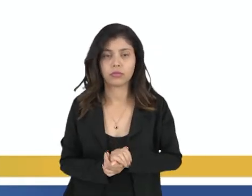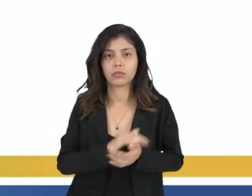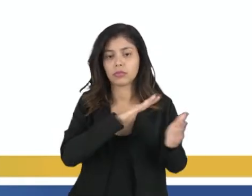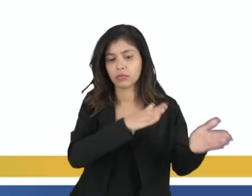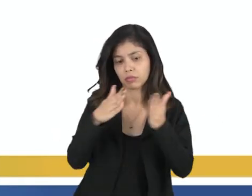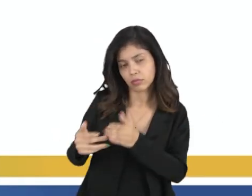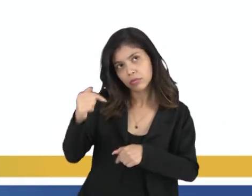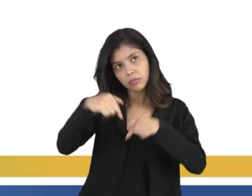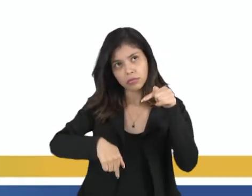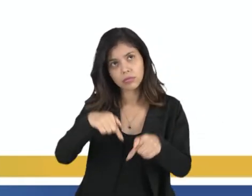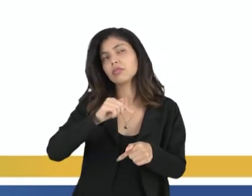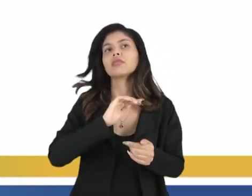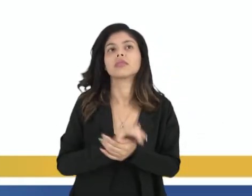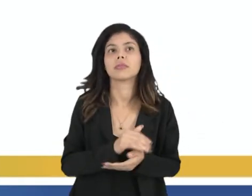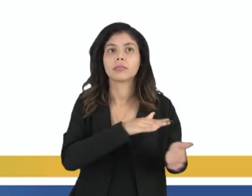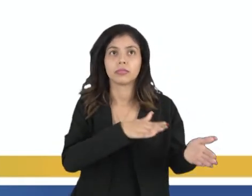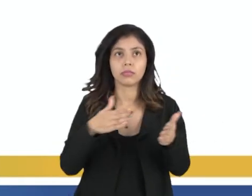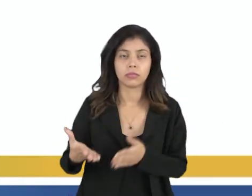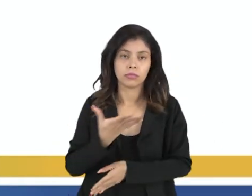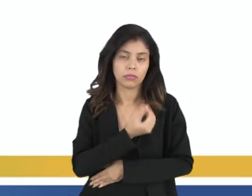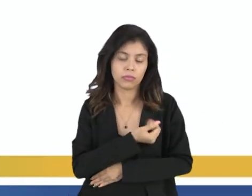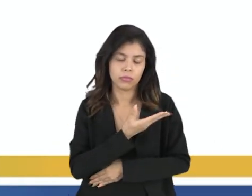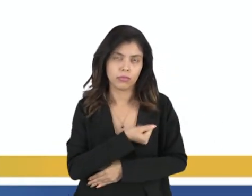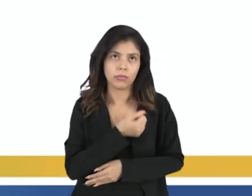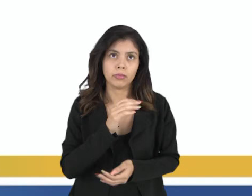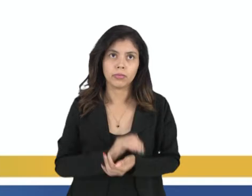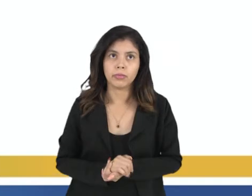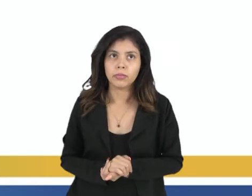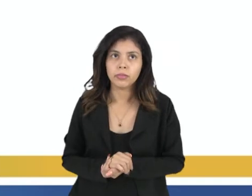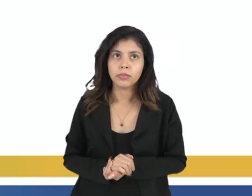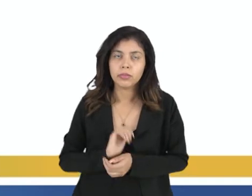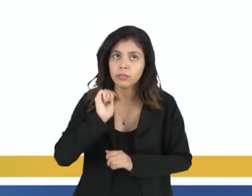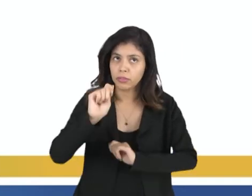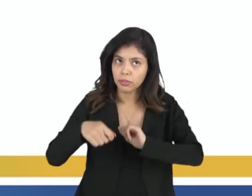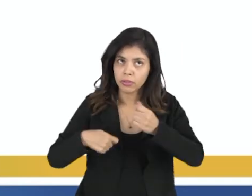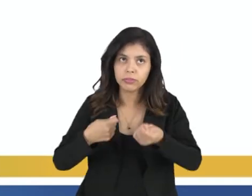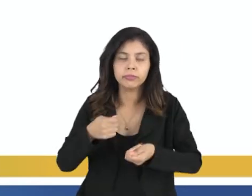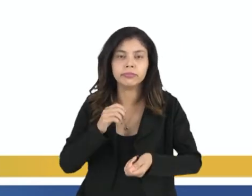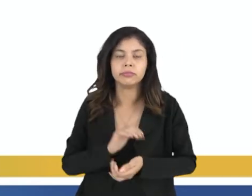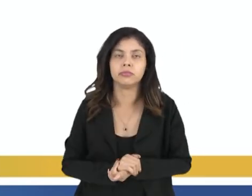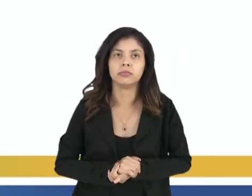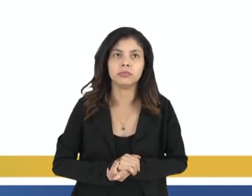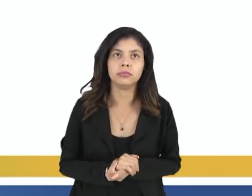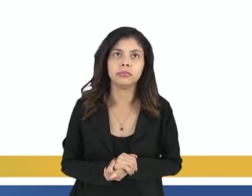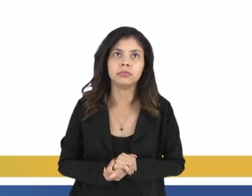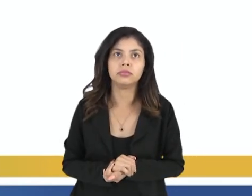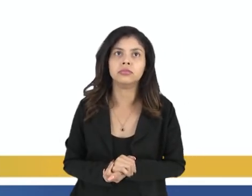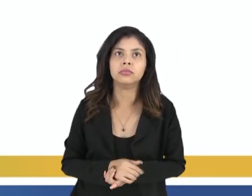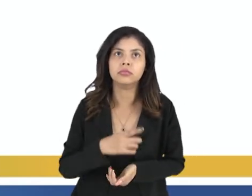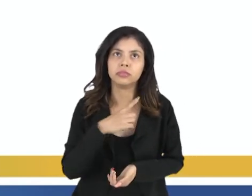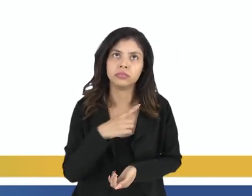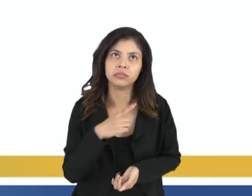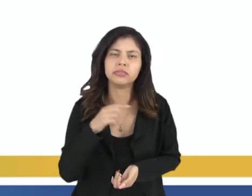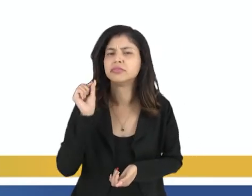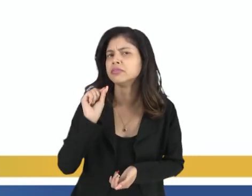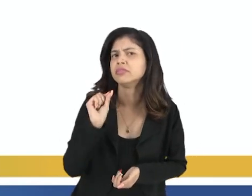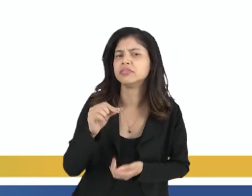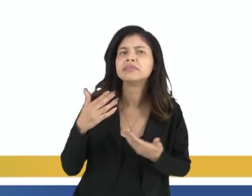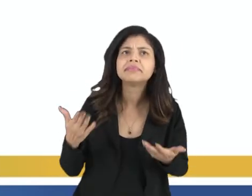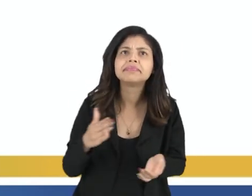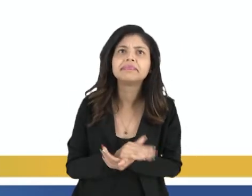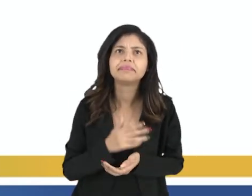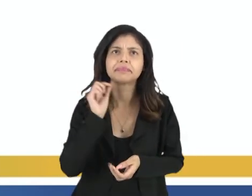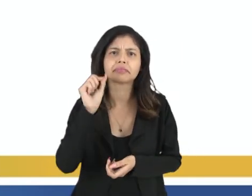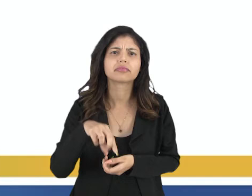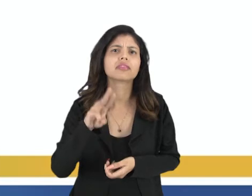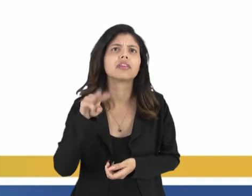parte química, a parte numérica, que vai já aparecer, e a parte simbólica. O que nós temos na parte química? Quem são